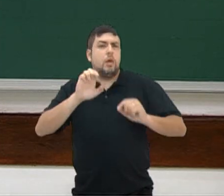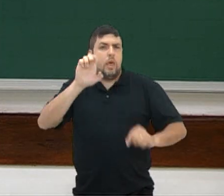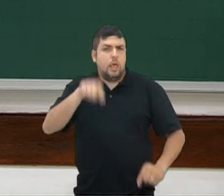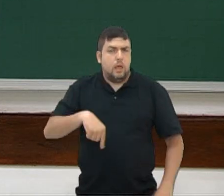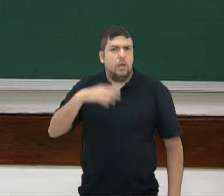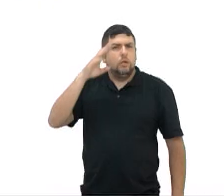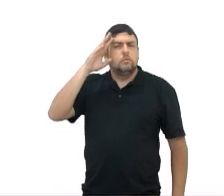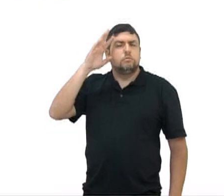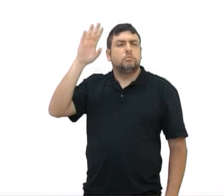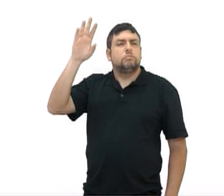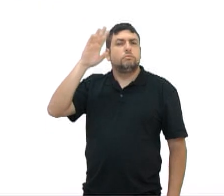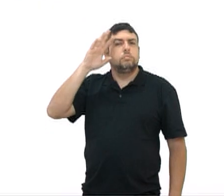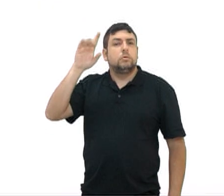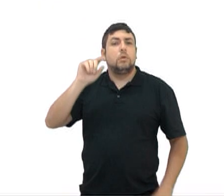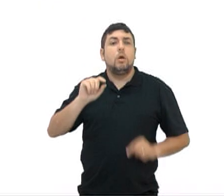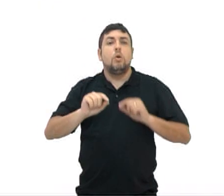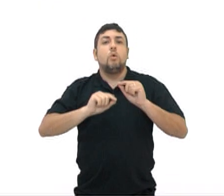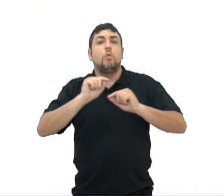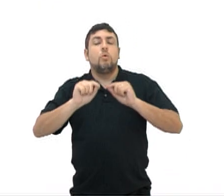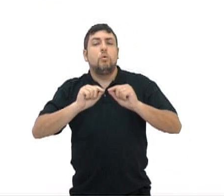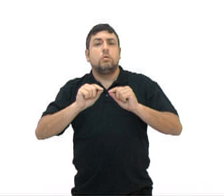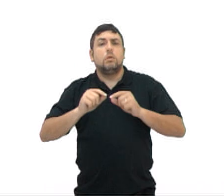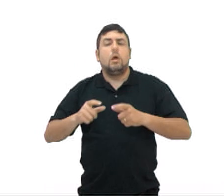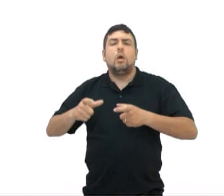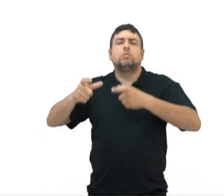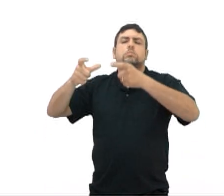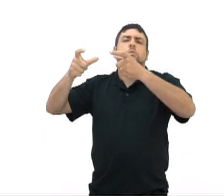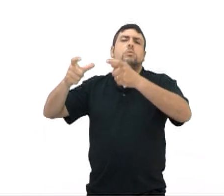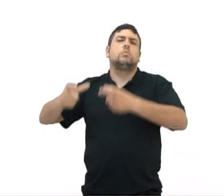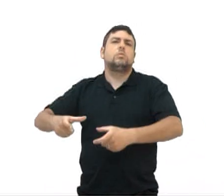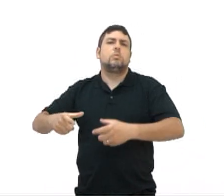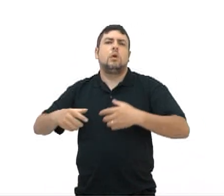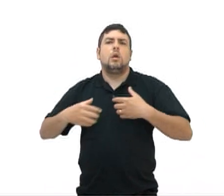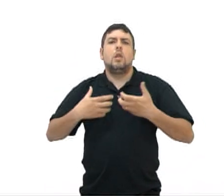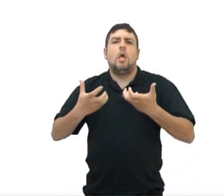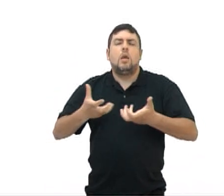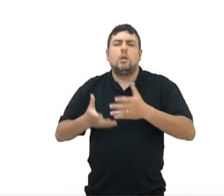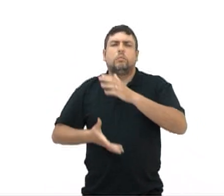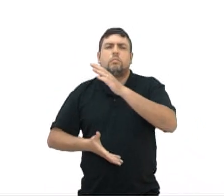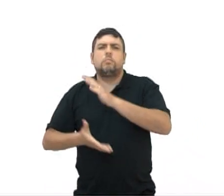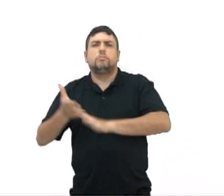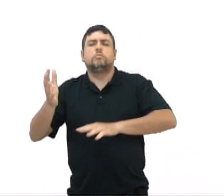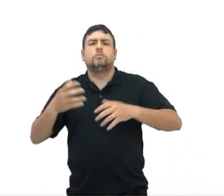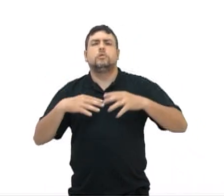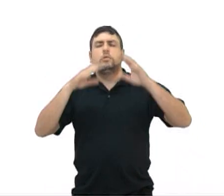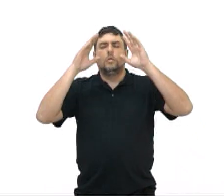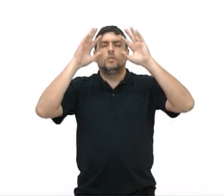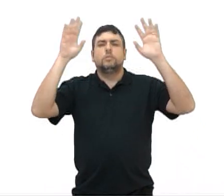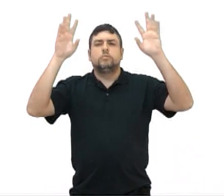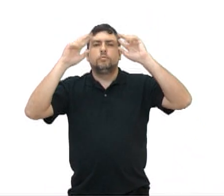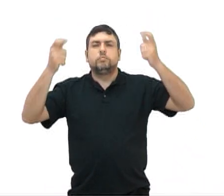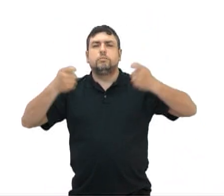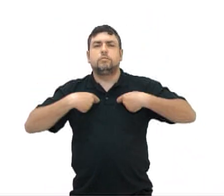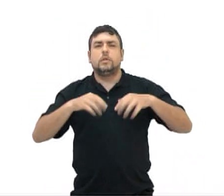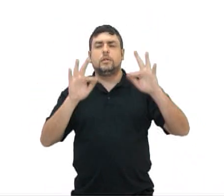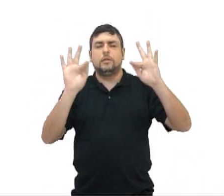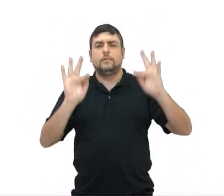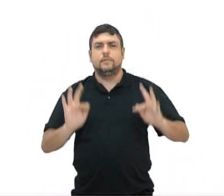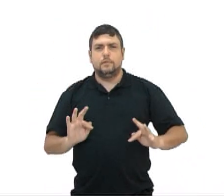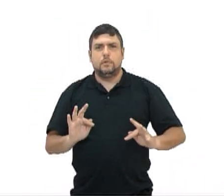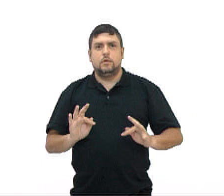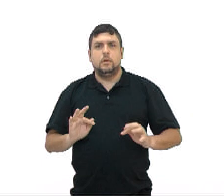Na verdade, é um refúgio onde ele gostaria de ir e ser feliz. É algo como o paraíso dele, né? Então, a Passárgada é